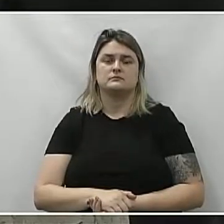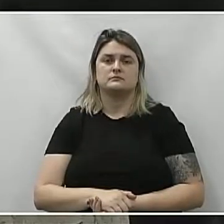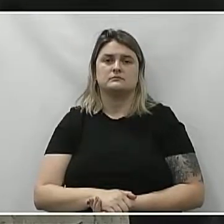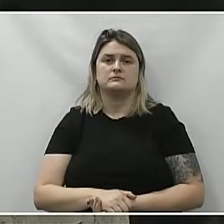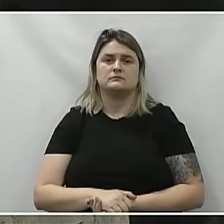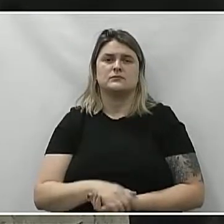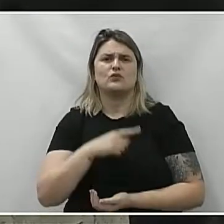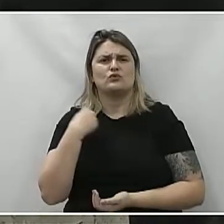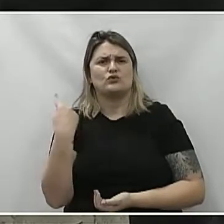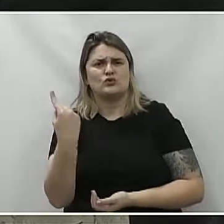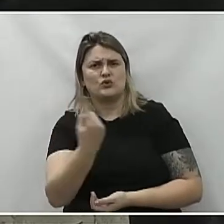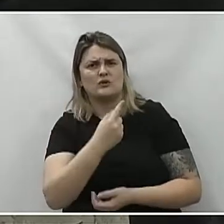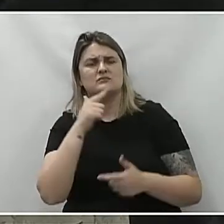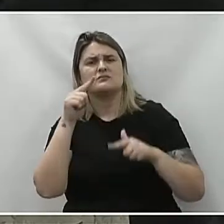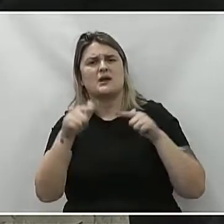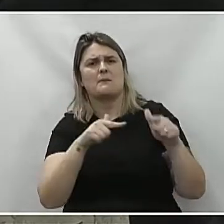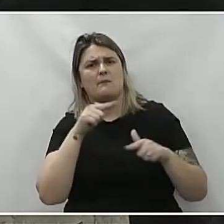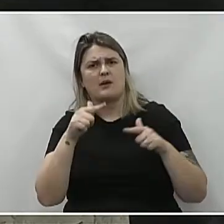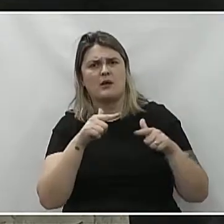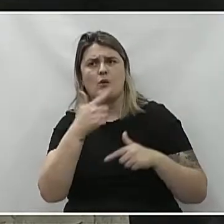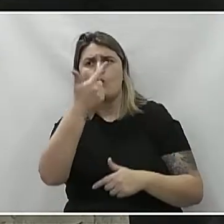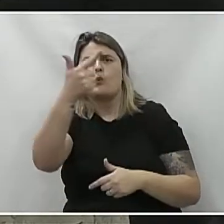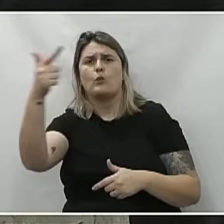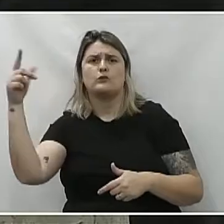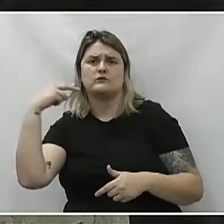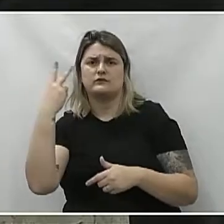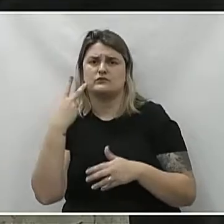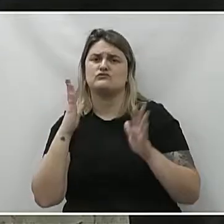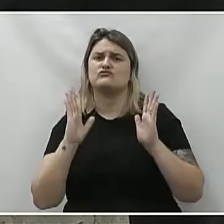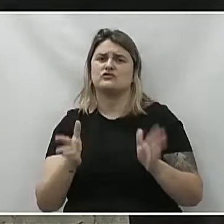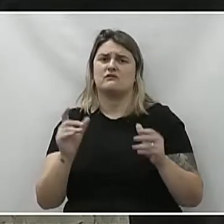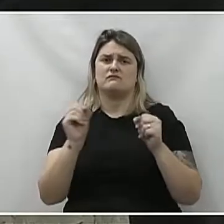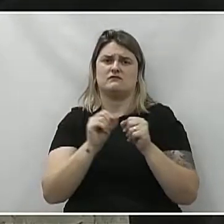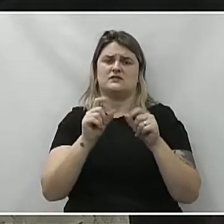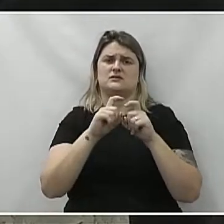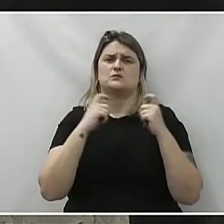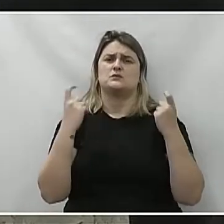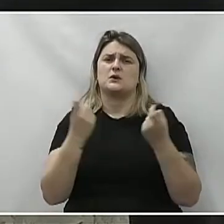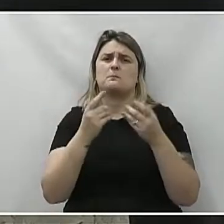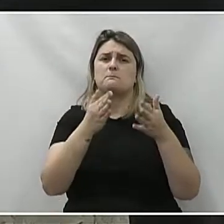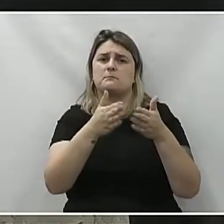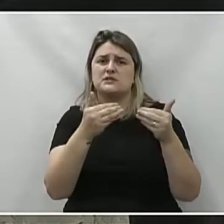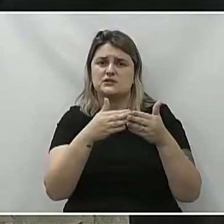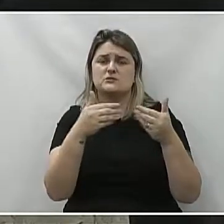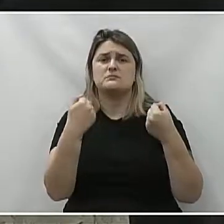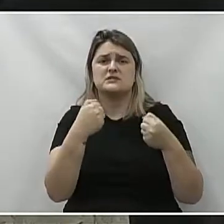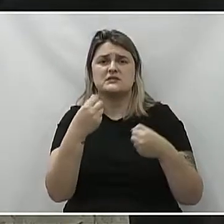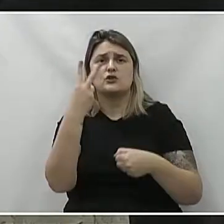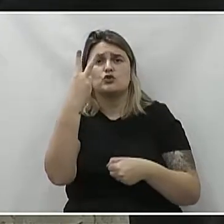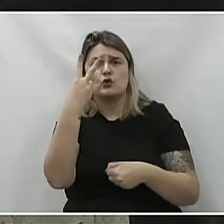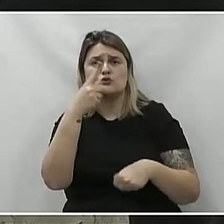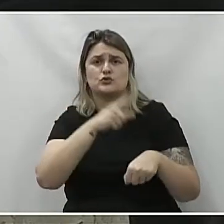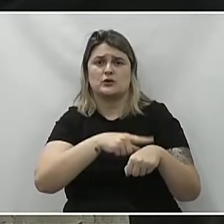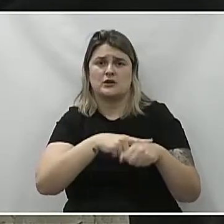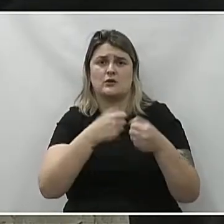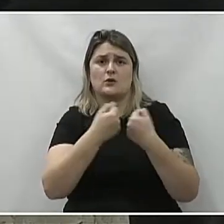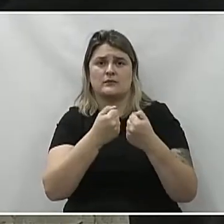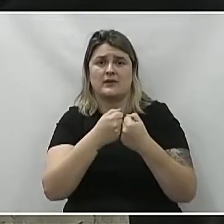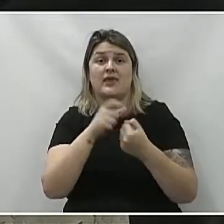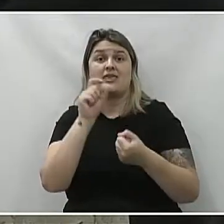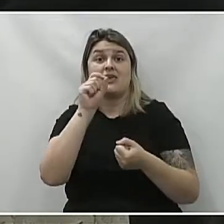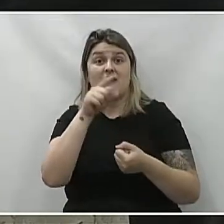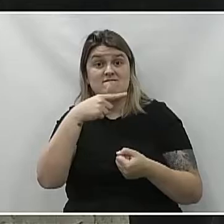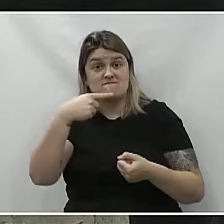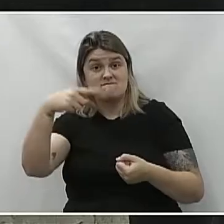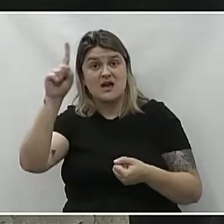Então, a gente está trabalhando nesse sentido. Com outros vereadores aqui, nós já fizemos reunião pedindo que seja disponibilizado 2 horários de ônibus. Quem consulta